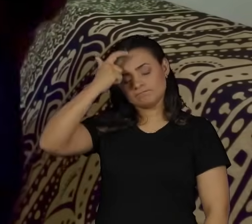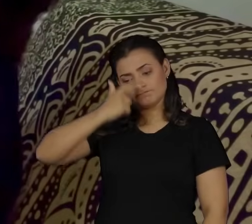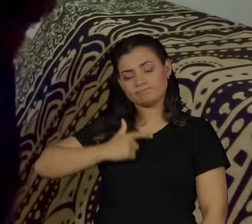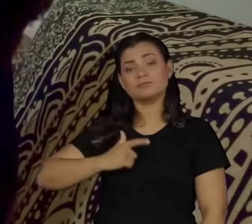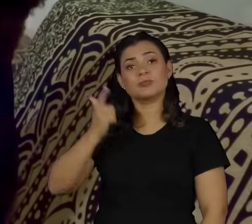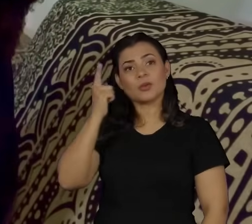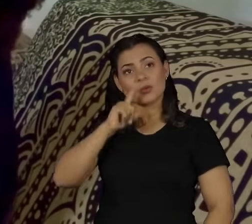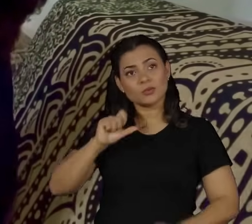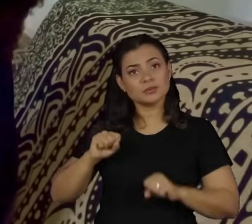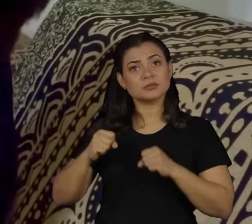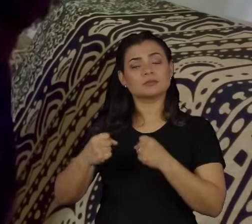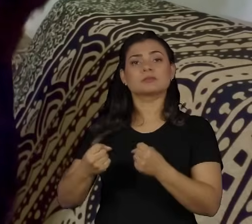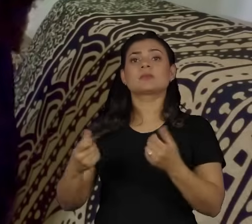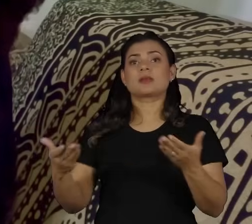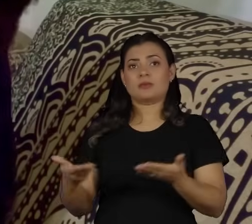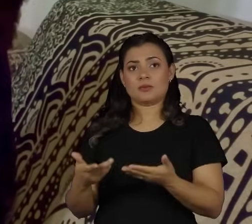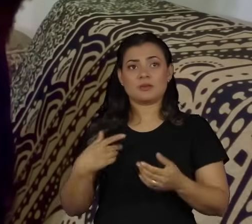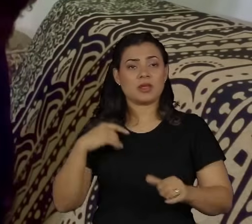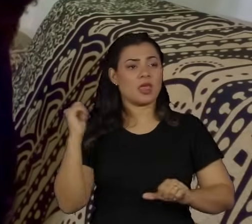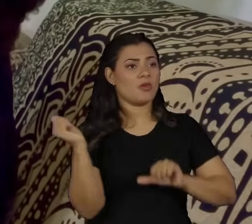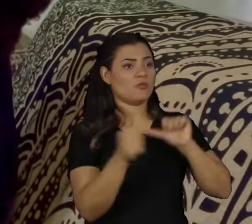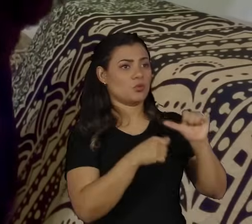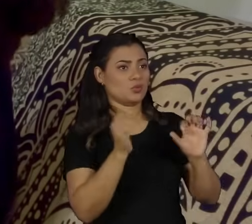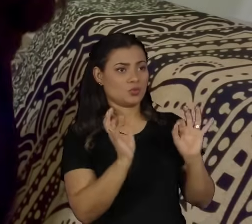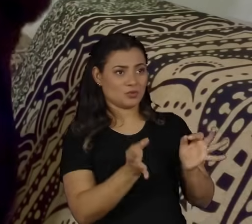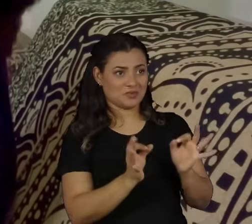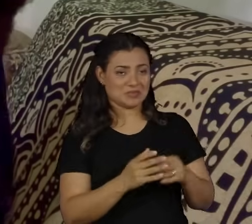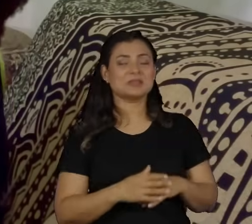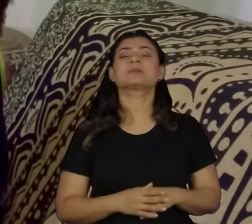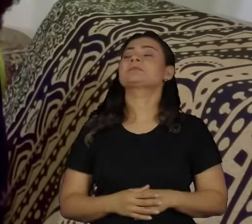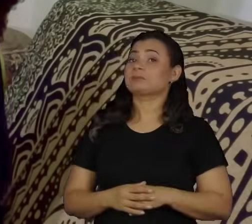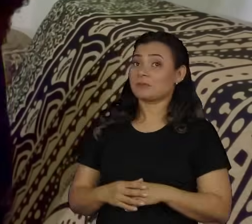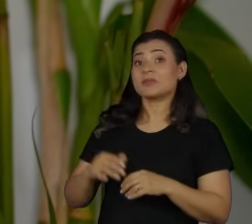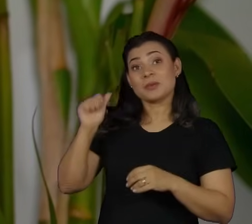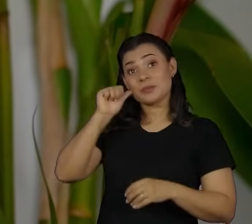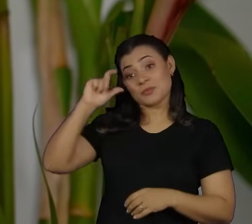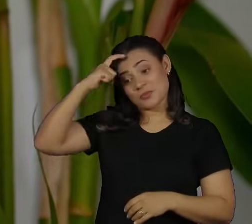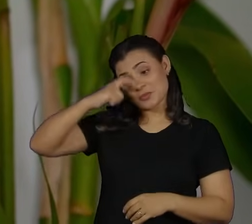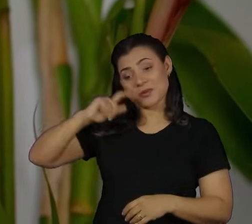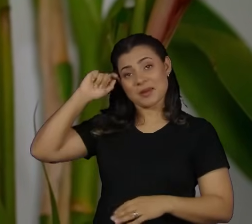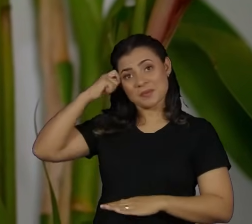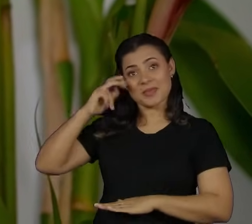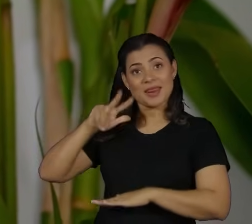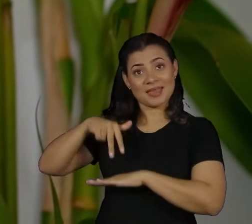conseguir passar por esse momento. É revolucionário. É revolucionário. Ainda mais para mulher preta, né?